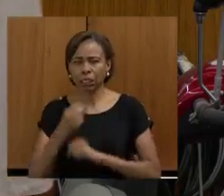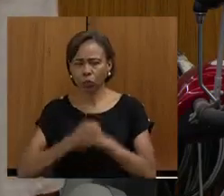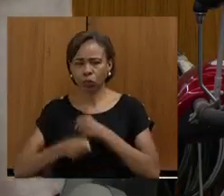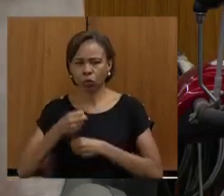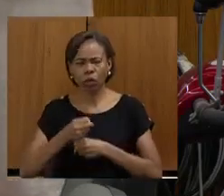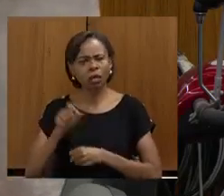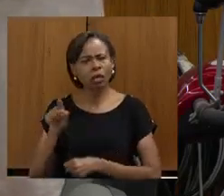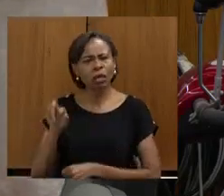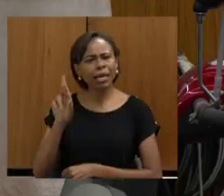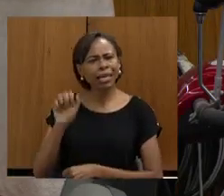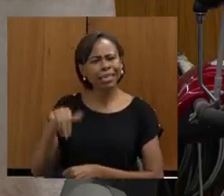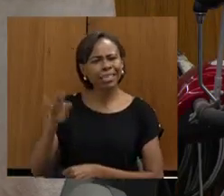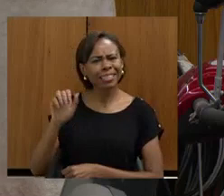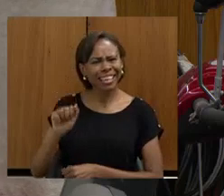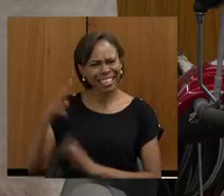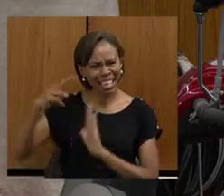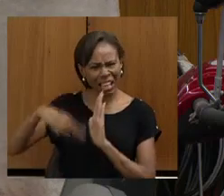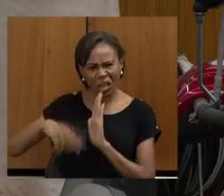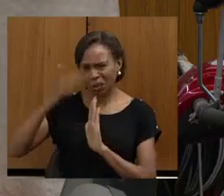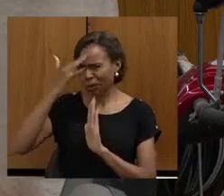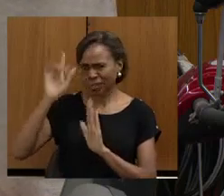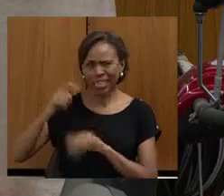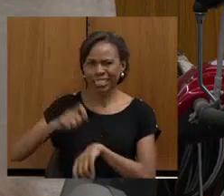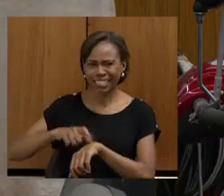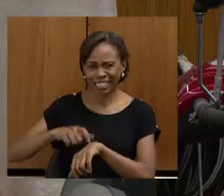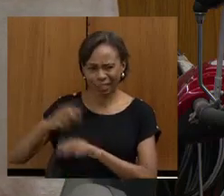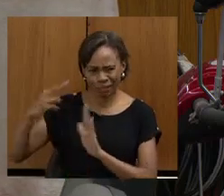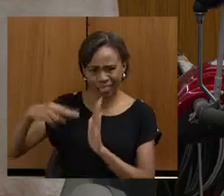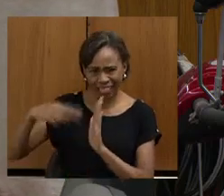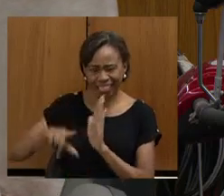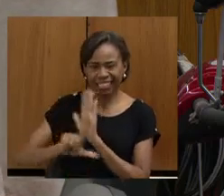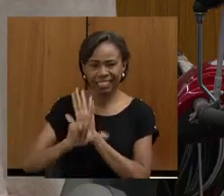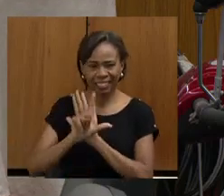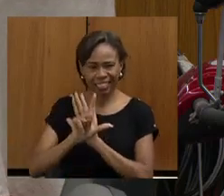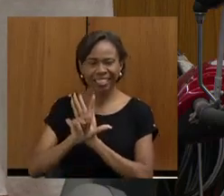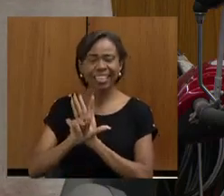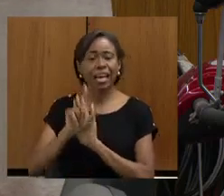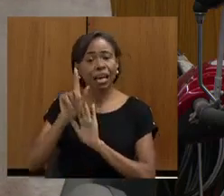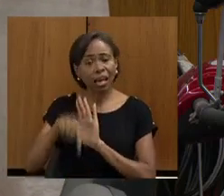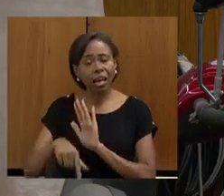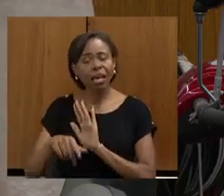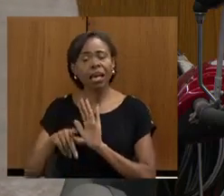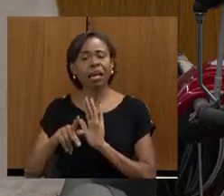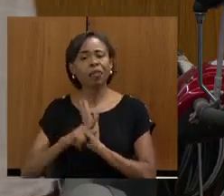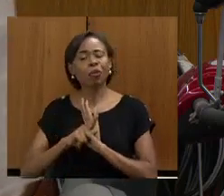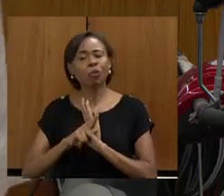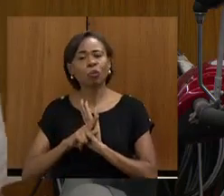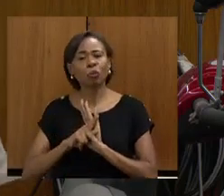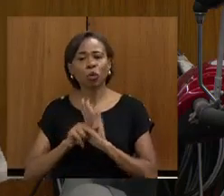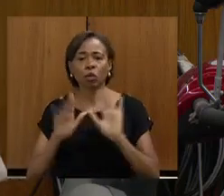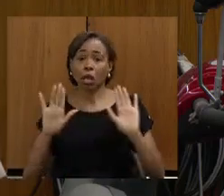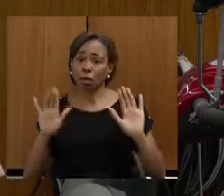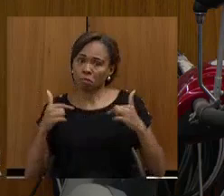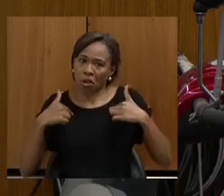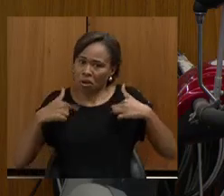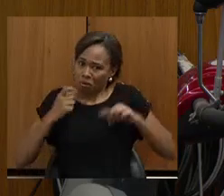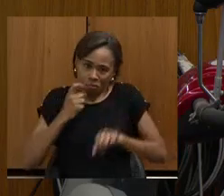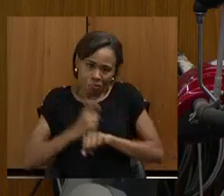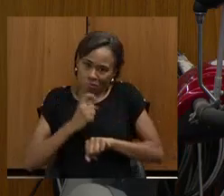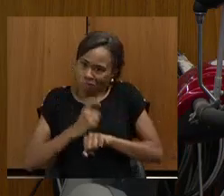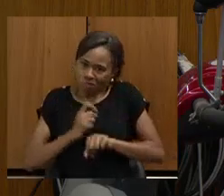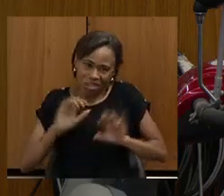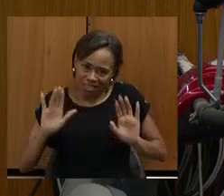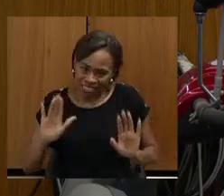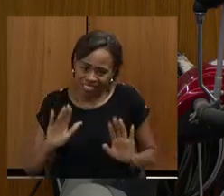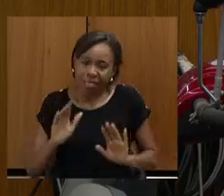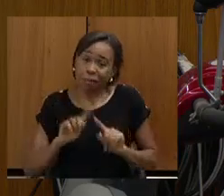Renata já teve tempo de ler a nossa lei, ela é uma lei, na minha ignorância, eu entendo